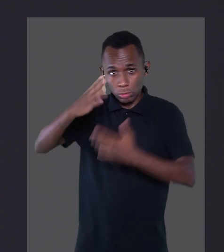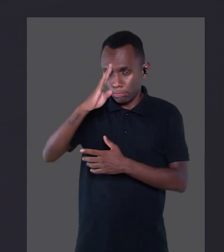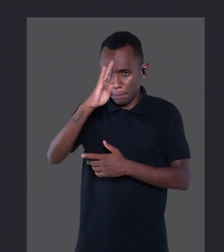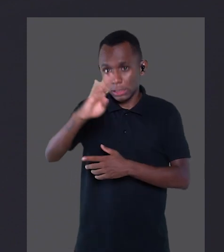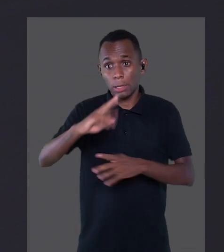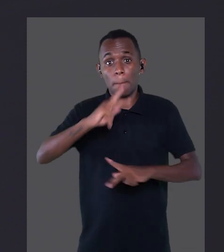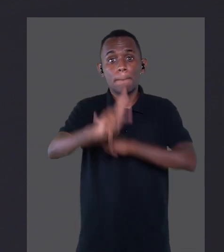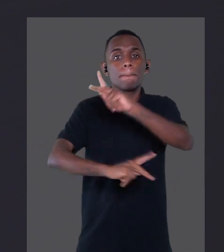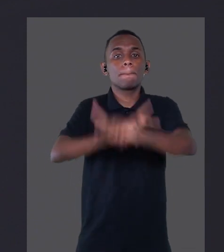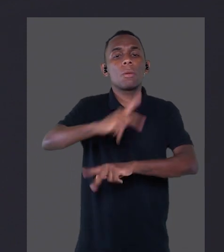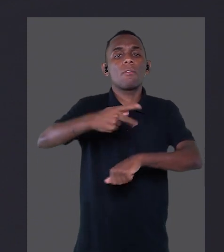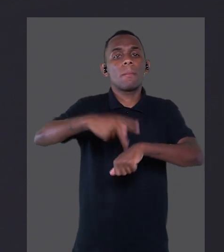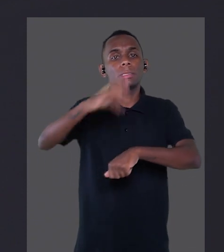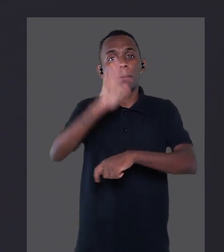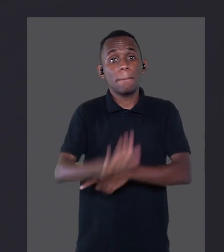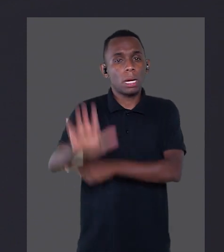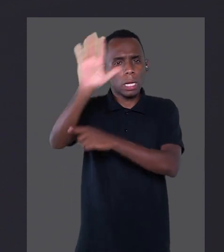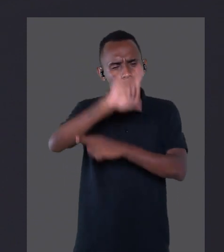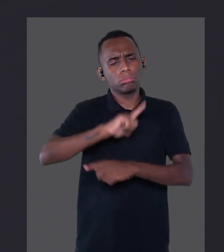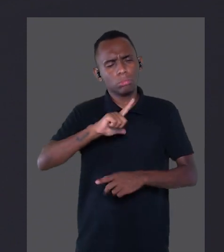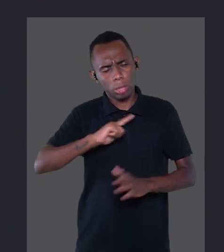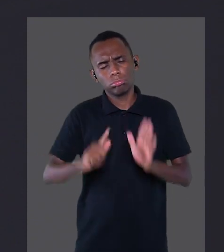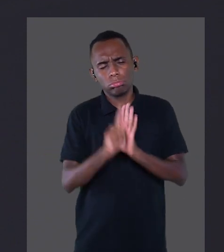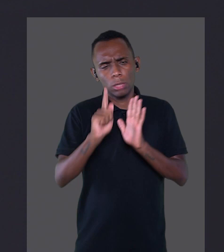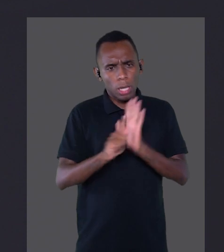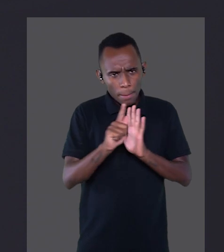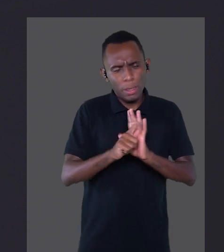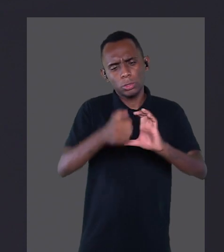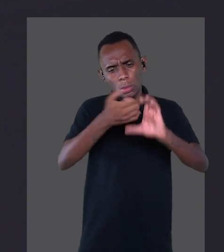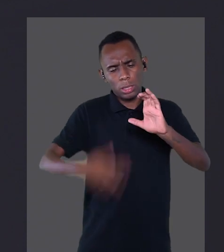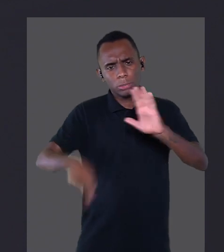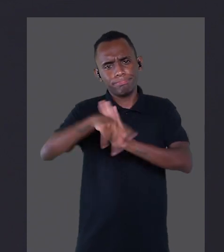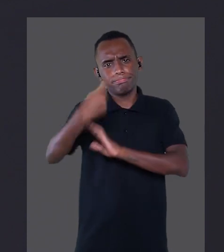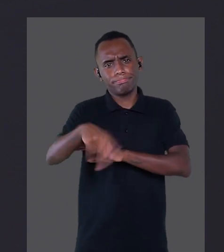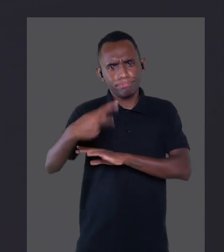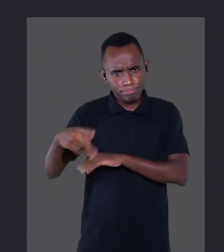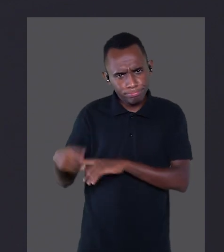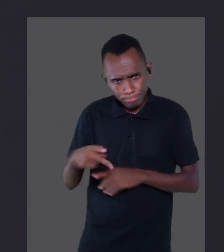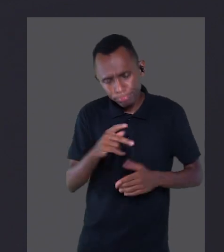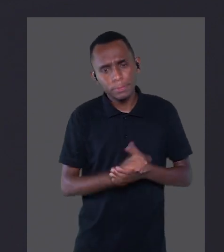canção popular brasileira, ela tem uma gramática que não foge muito de